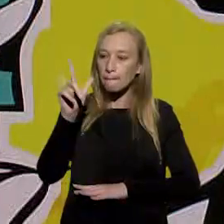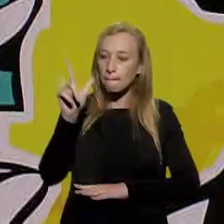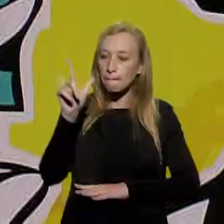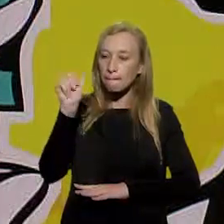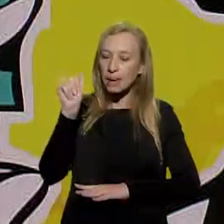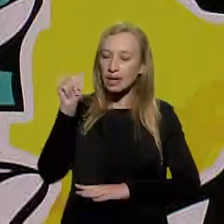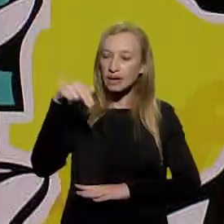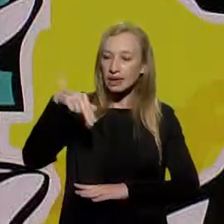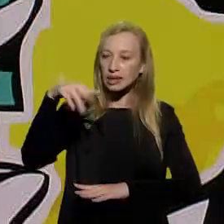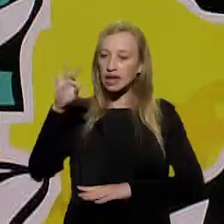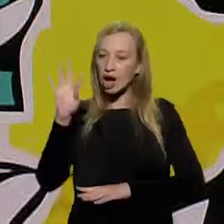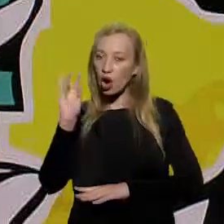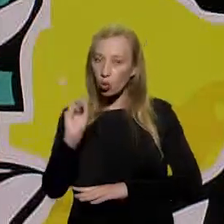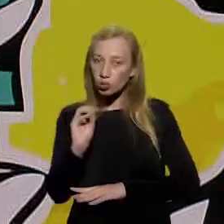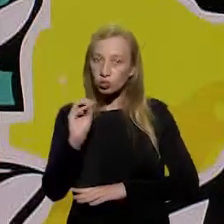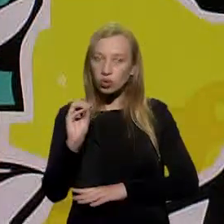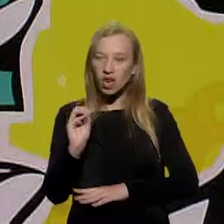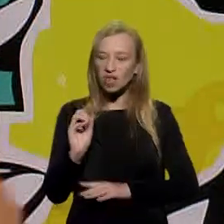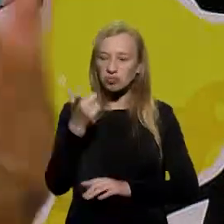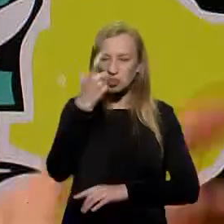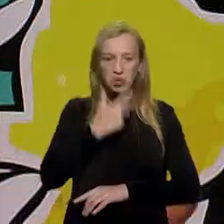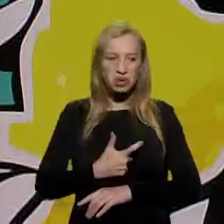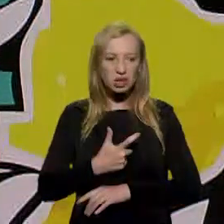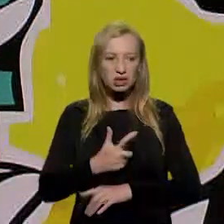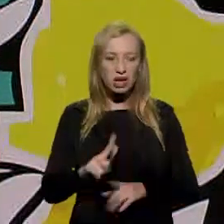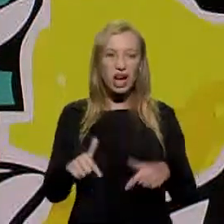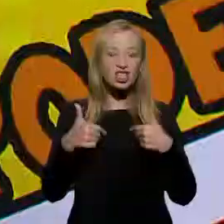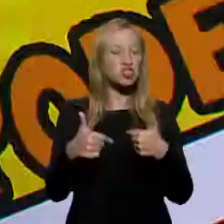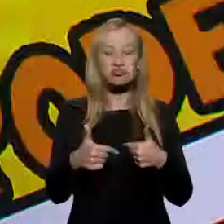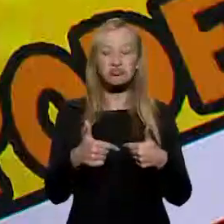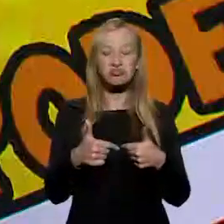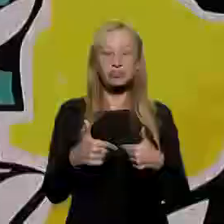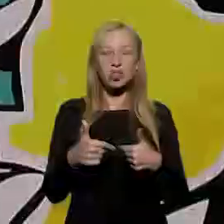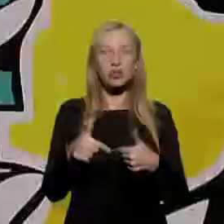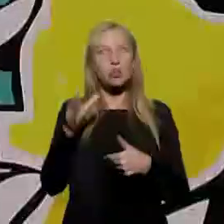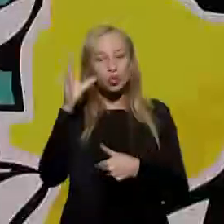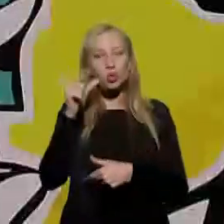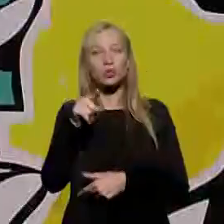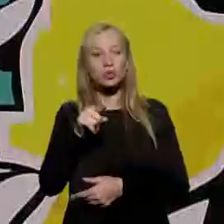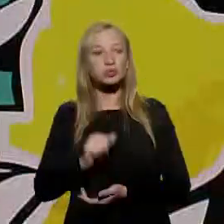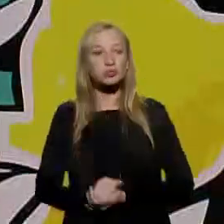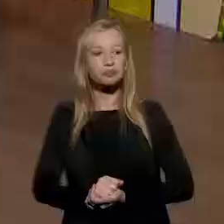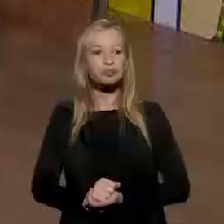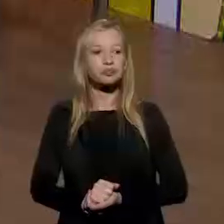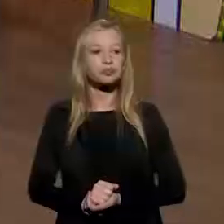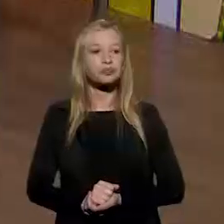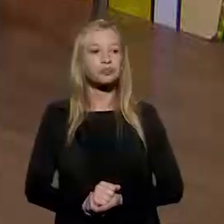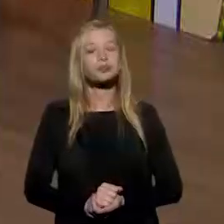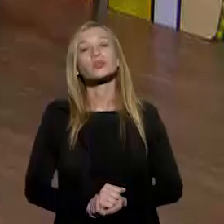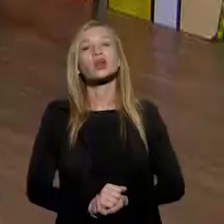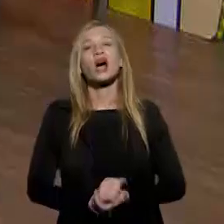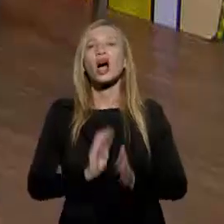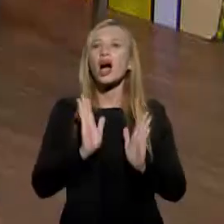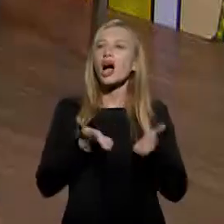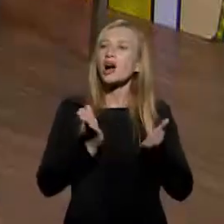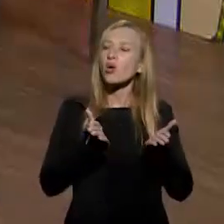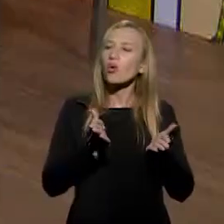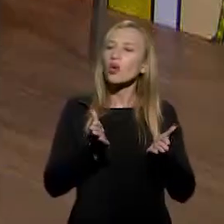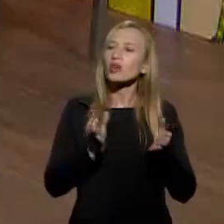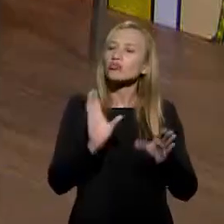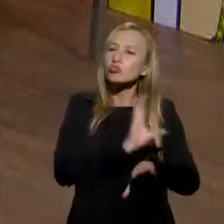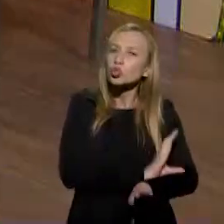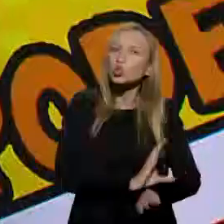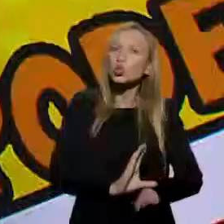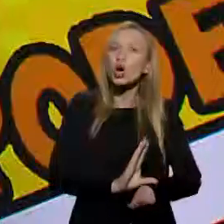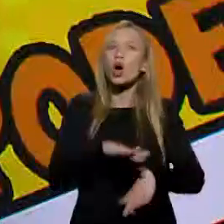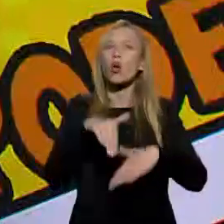ela não teve um comportamento ativo neste livro é curioso é o que a gente está falando agora na questão